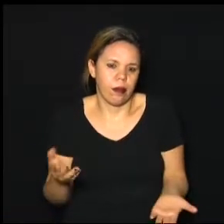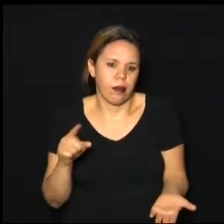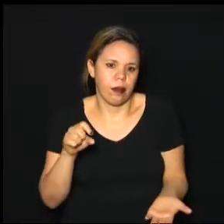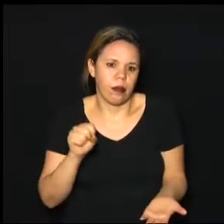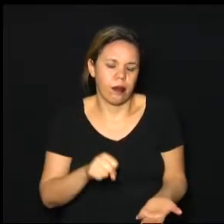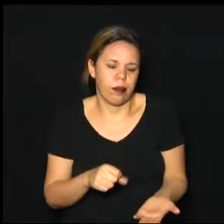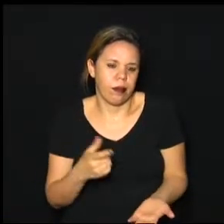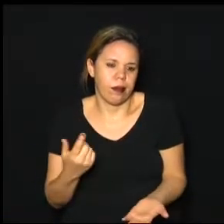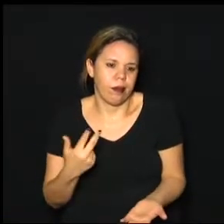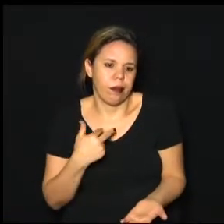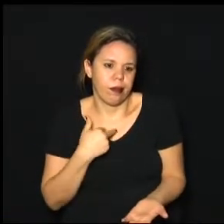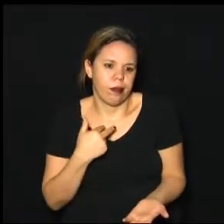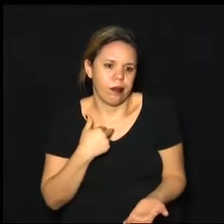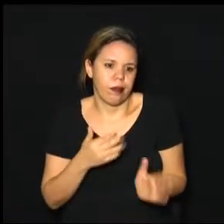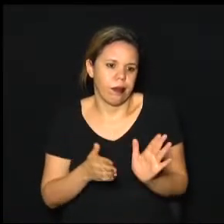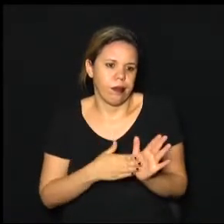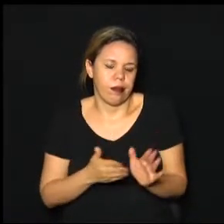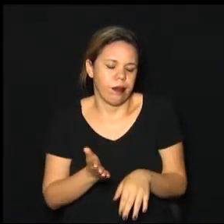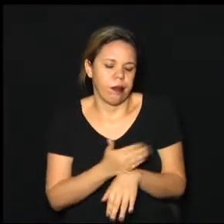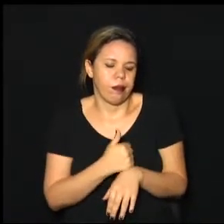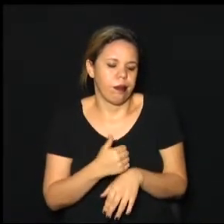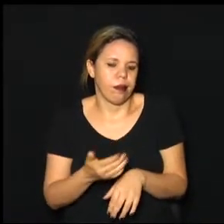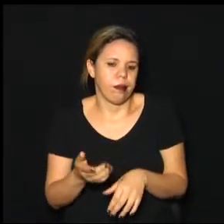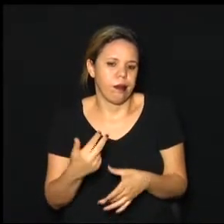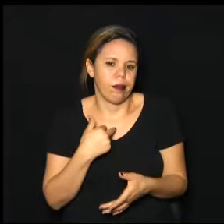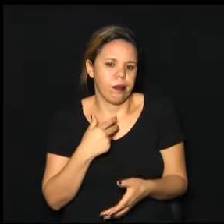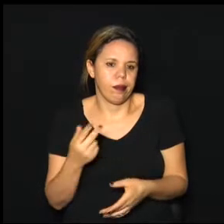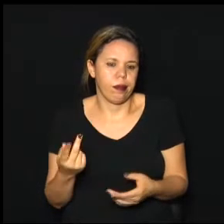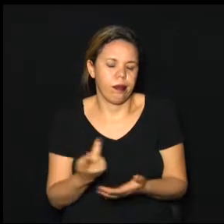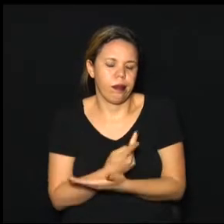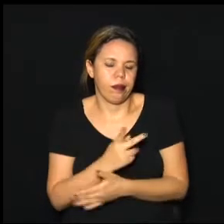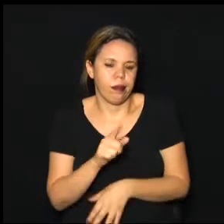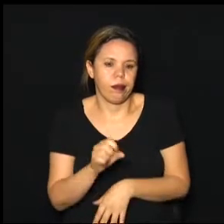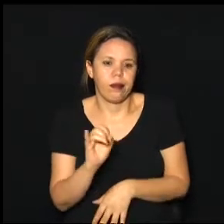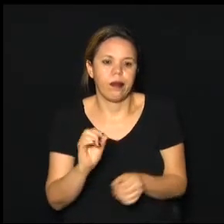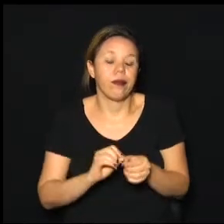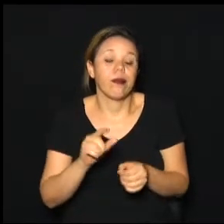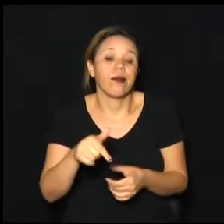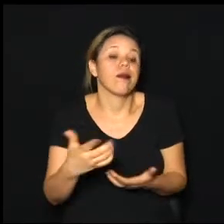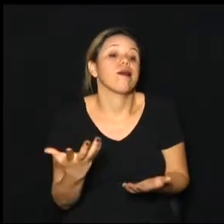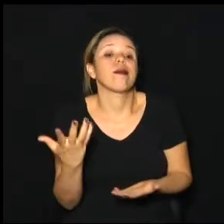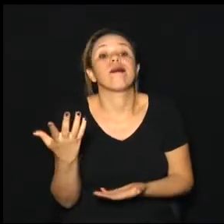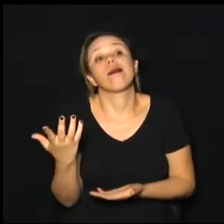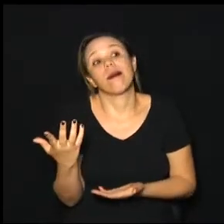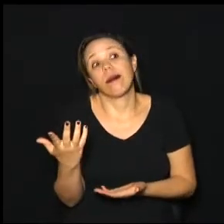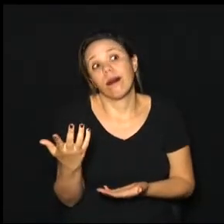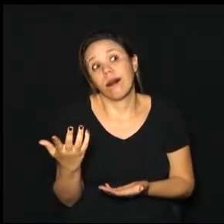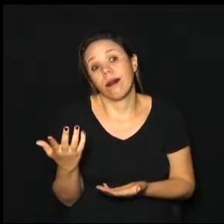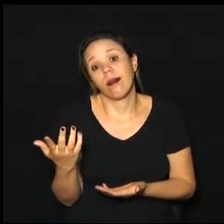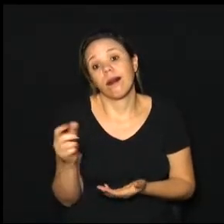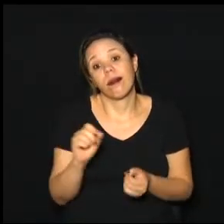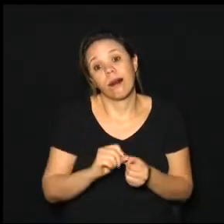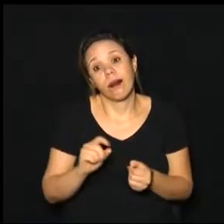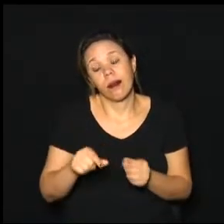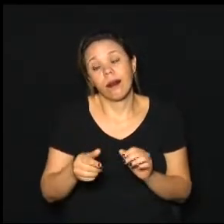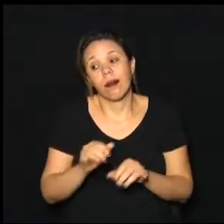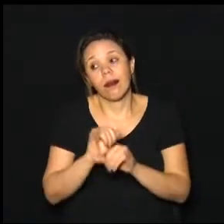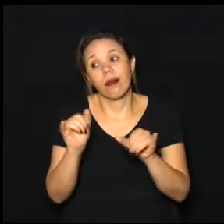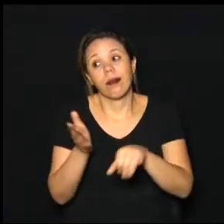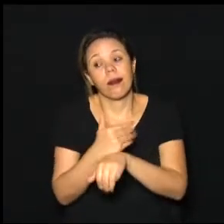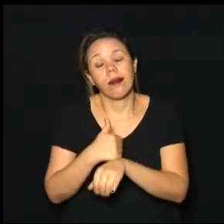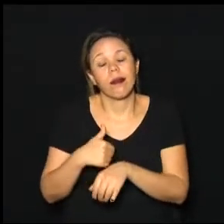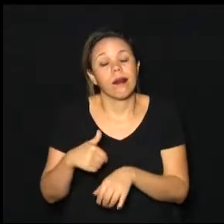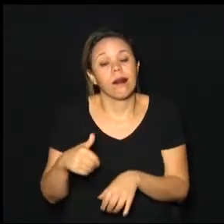vai ser considerado uma propaganda antecipada. Aí tem gente que fala assim, mas e se eu fizer isso? O que acontece se eu fizer uma propaganda